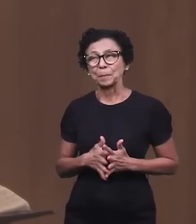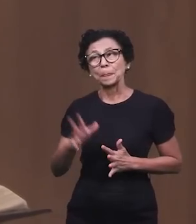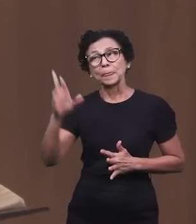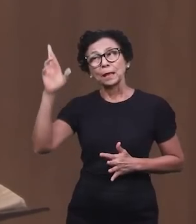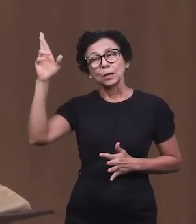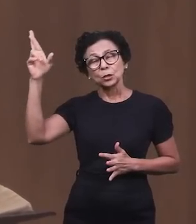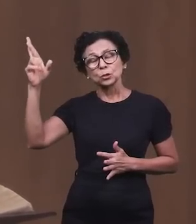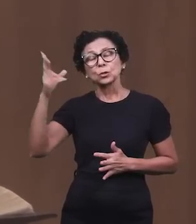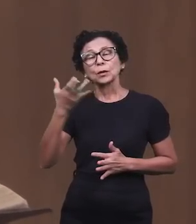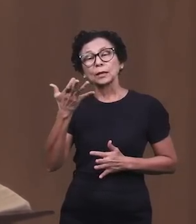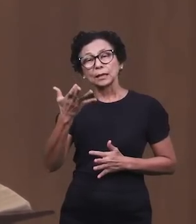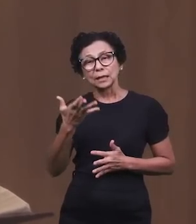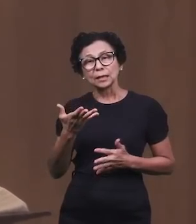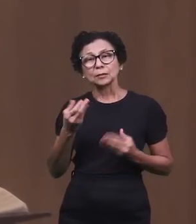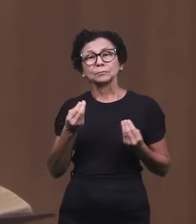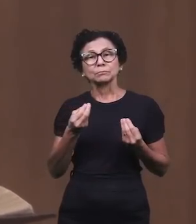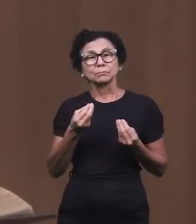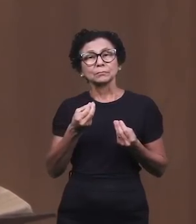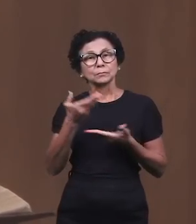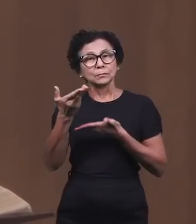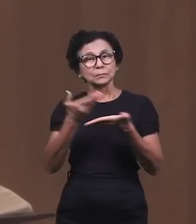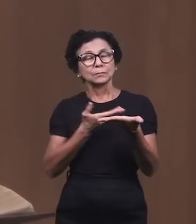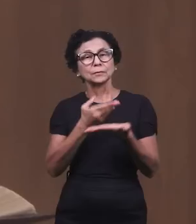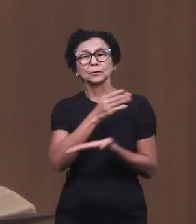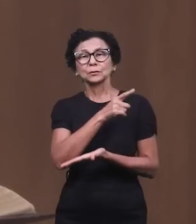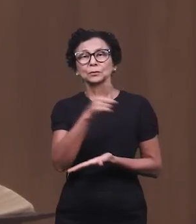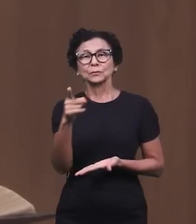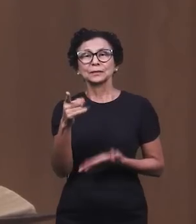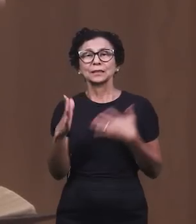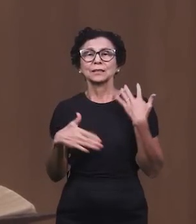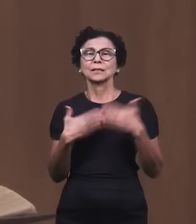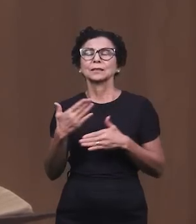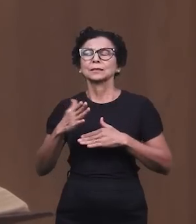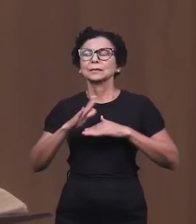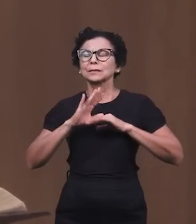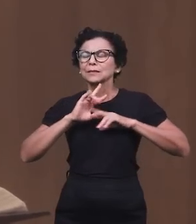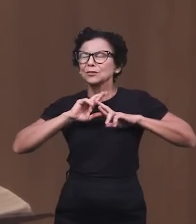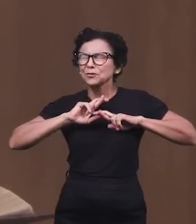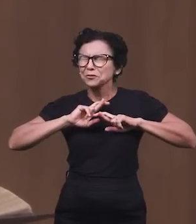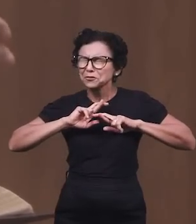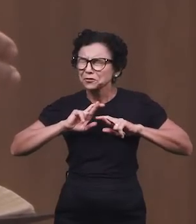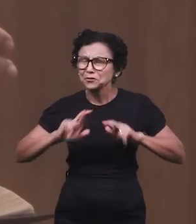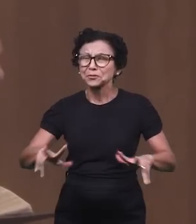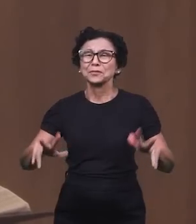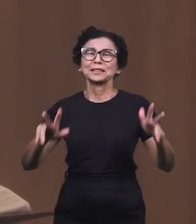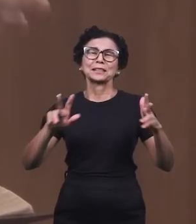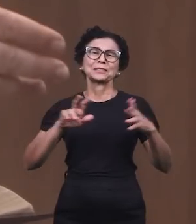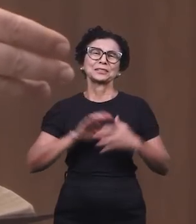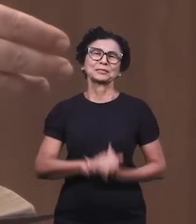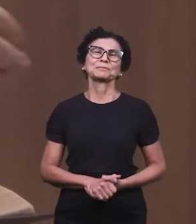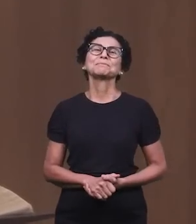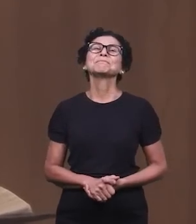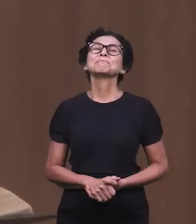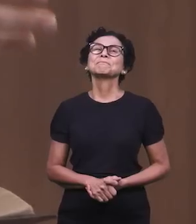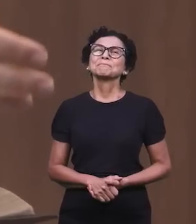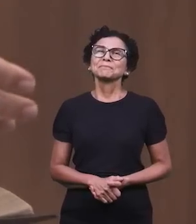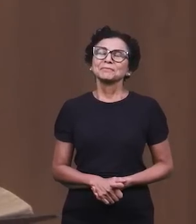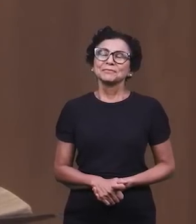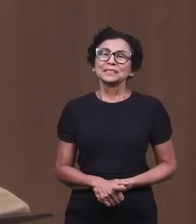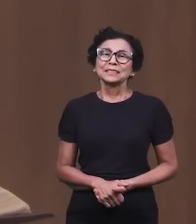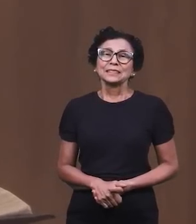alegria totalmente diferente do mundo. Nós podemos e devemos, e o pastor Josias, se me convidar para ir à casa dele tomar um café,